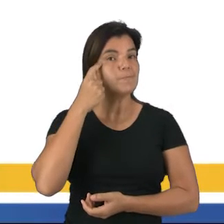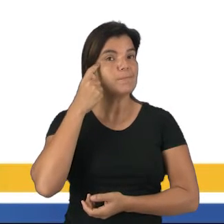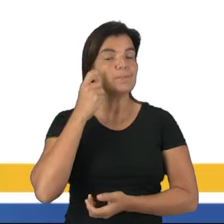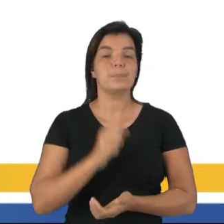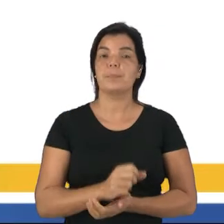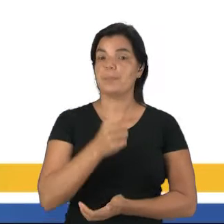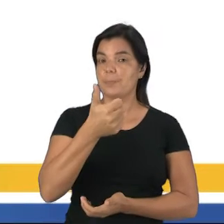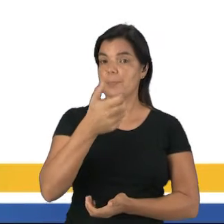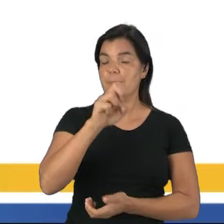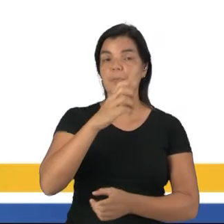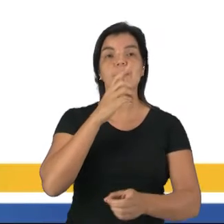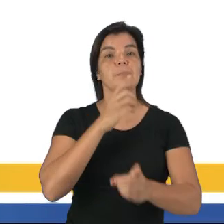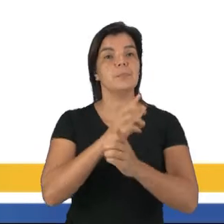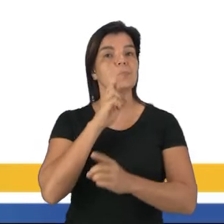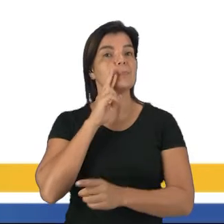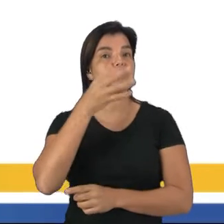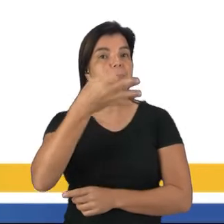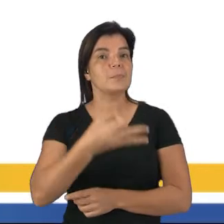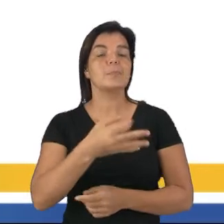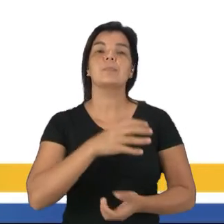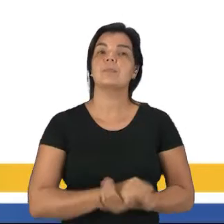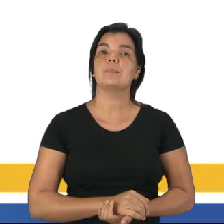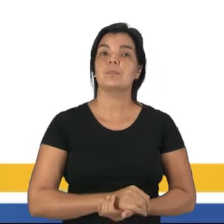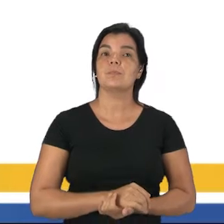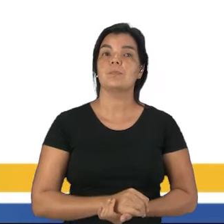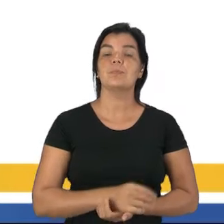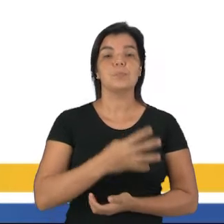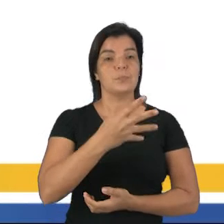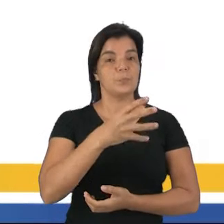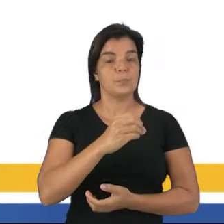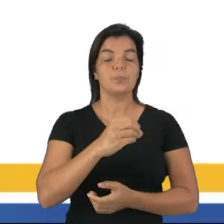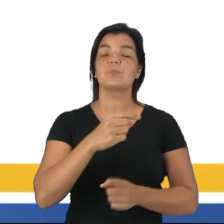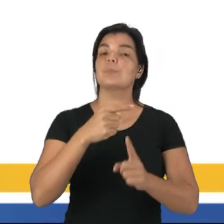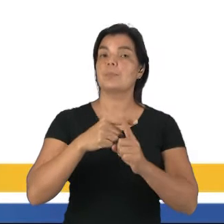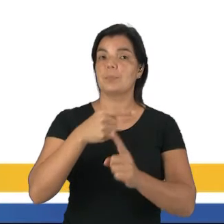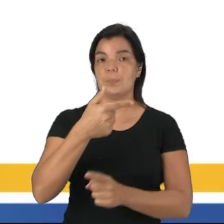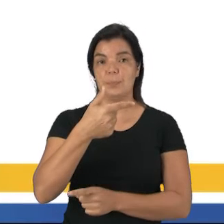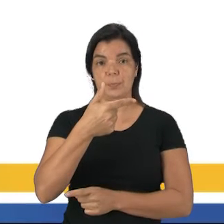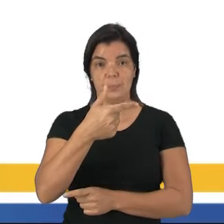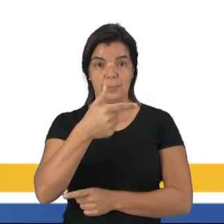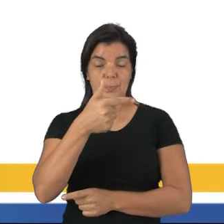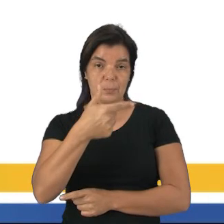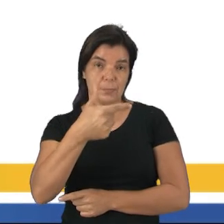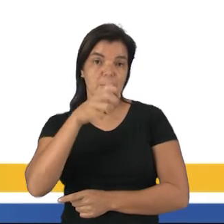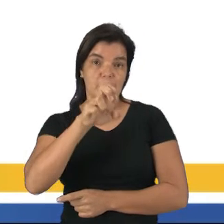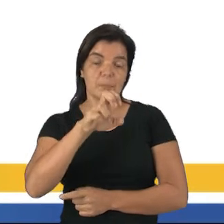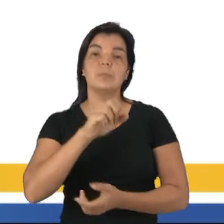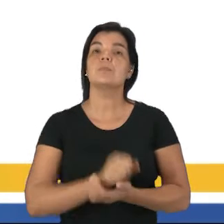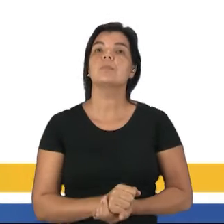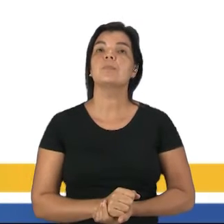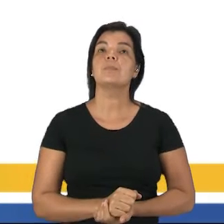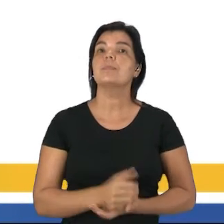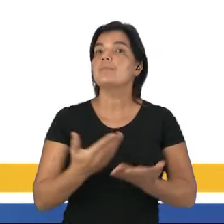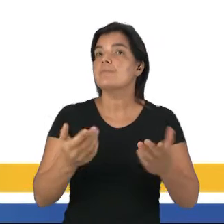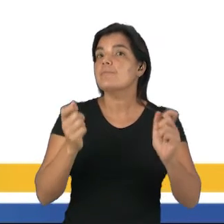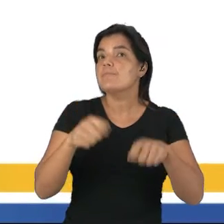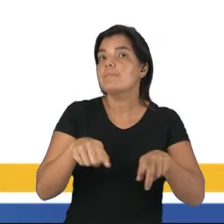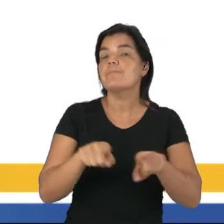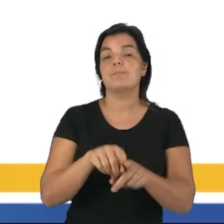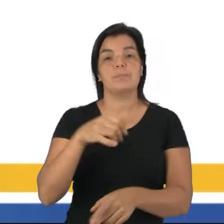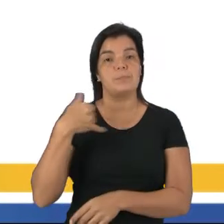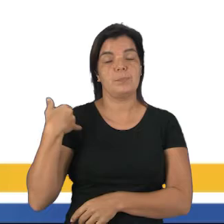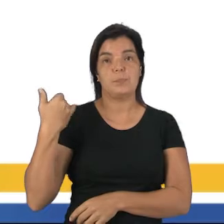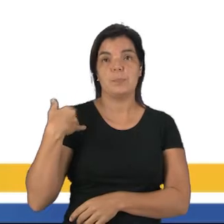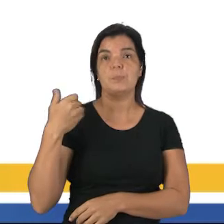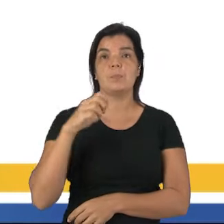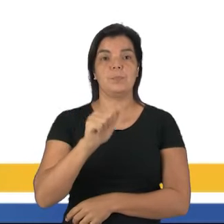em 15, você encontrou a resposta correta, pois 40 menos 25 é igual a 15. Então, o que nós podemos fazer? Que